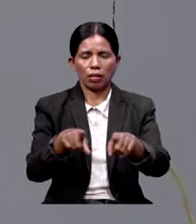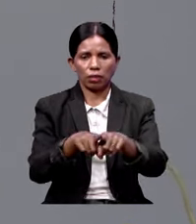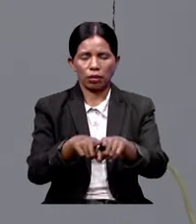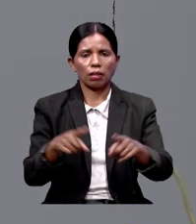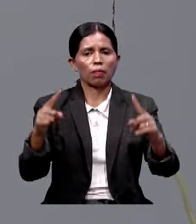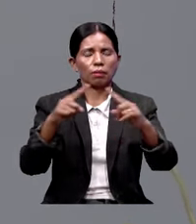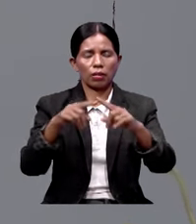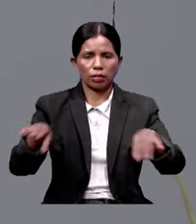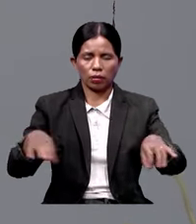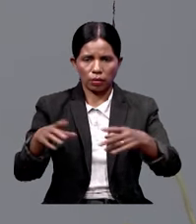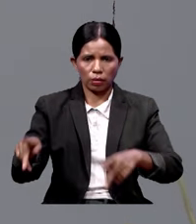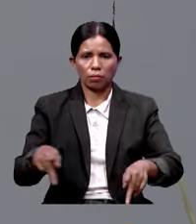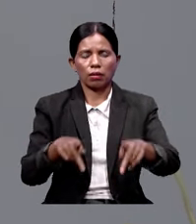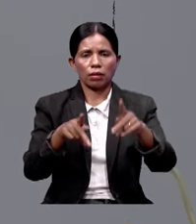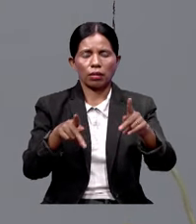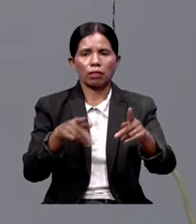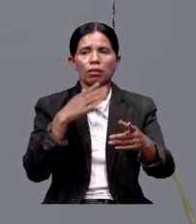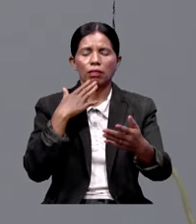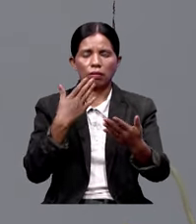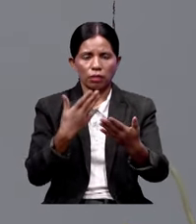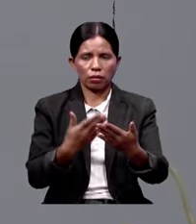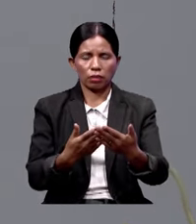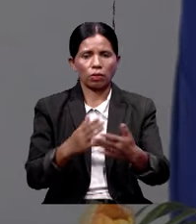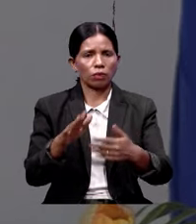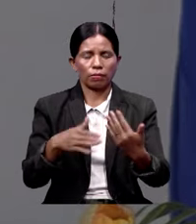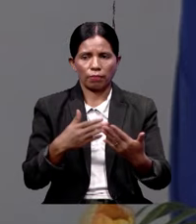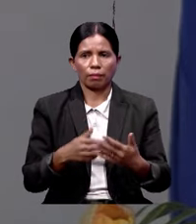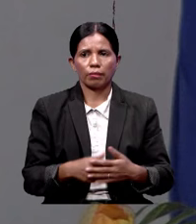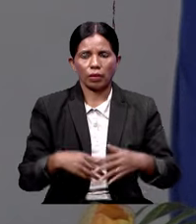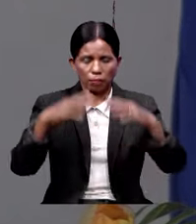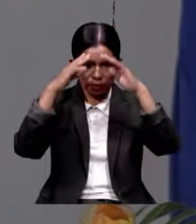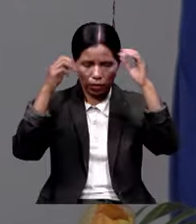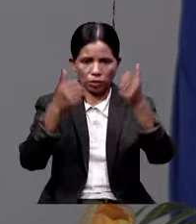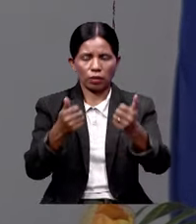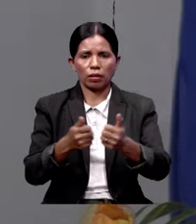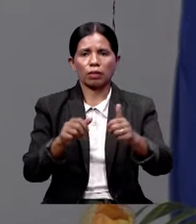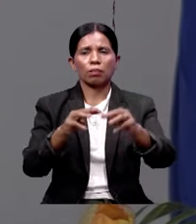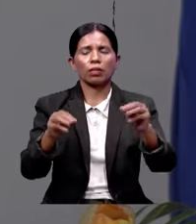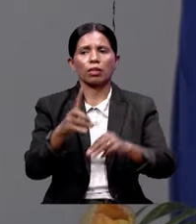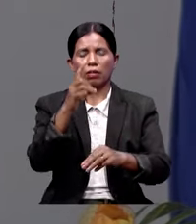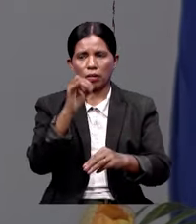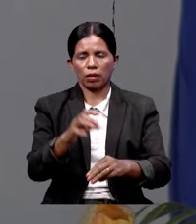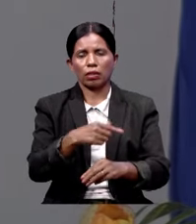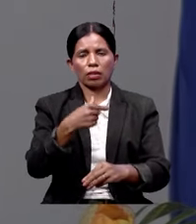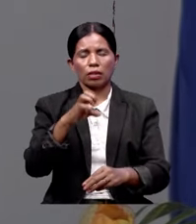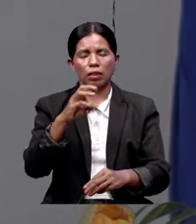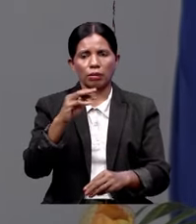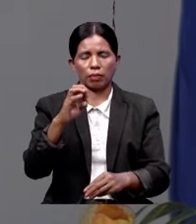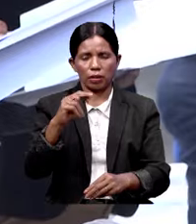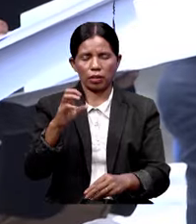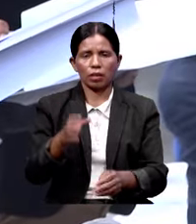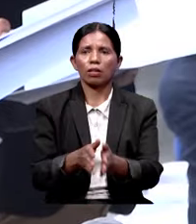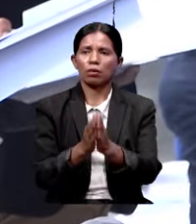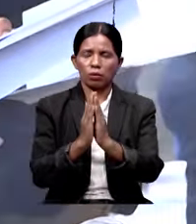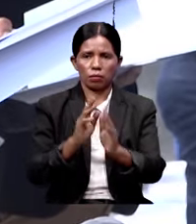serviço público qualificado outro. Presidente da Autoridade do Município de Ili, Guilherminha Saldanha Ribeiro, o suba empossado